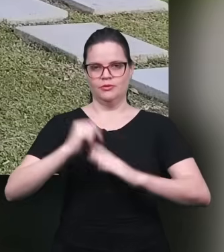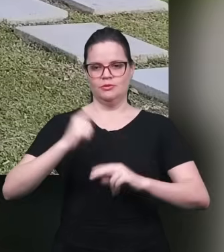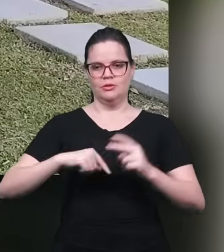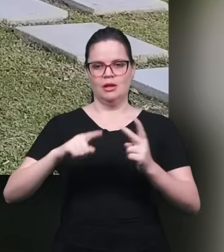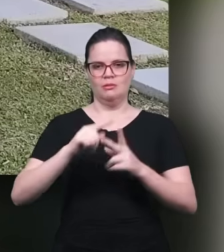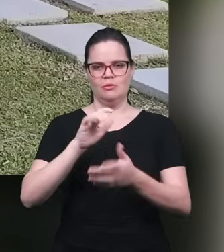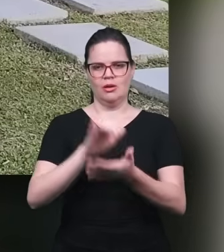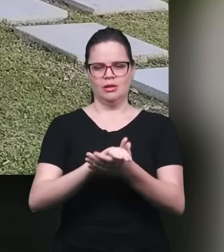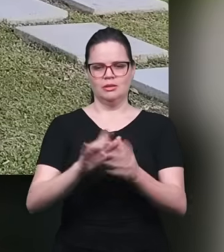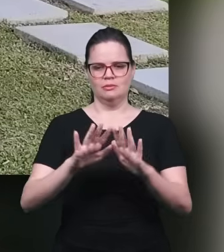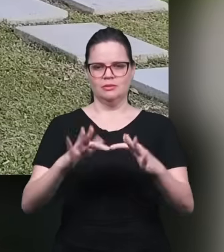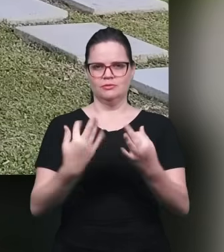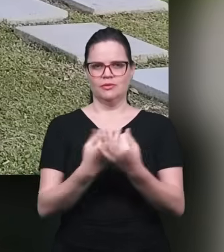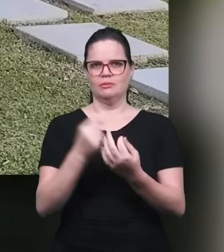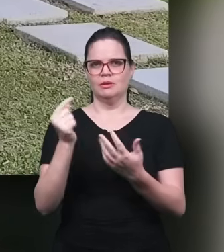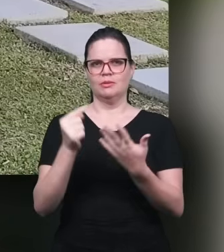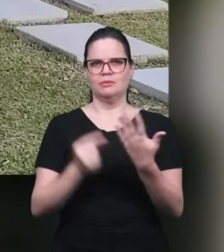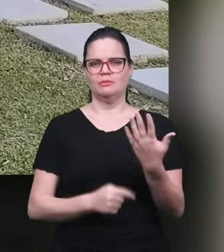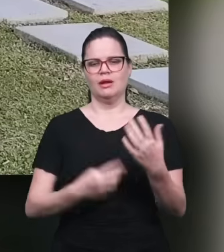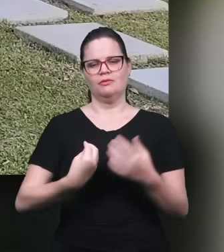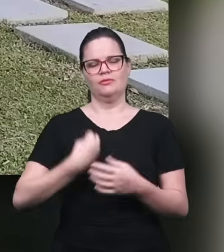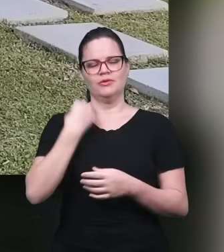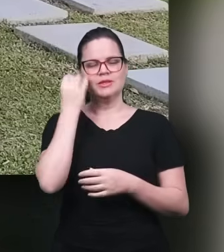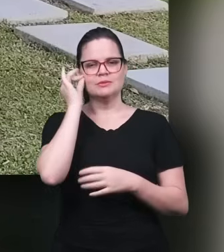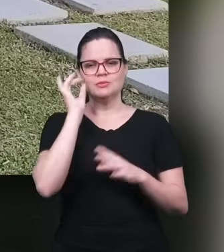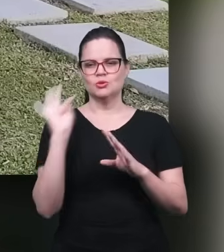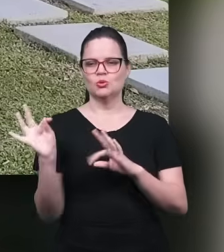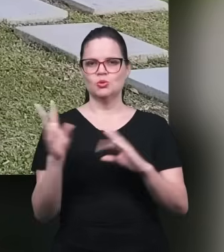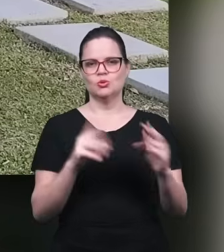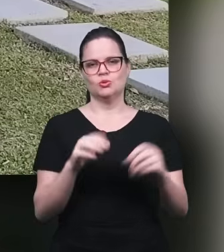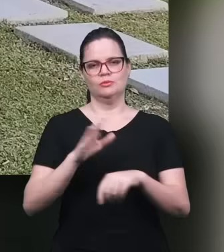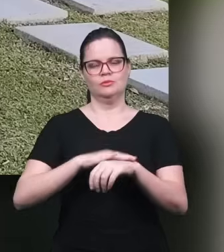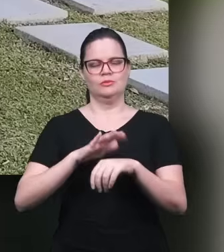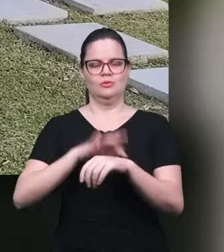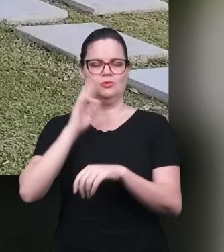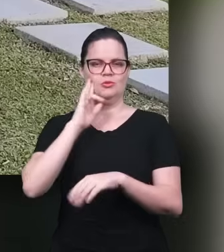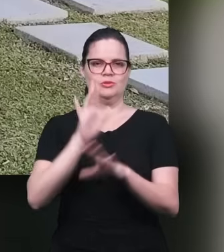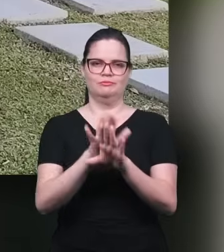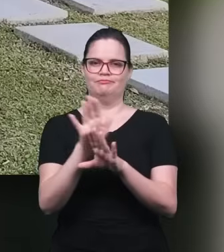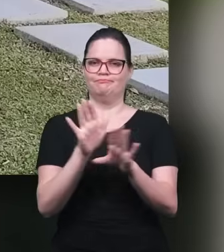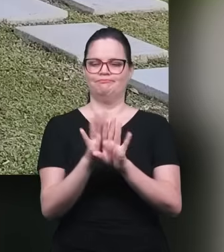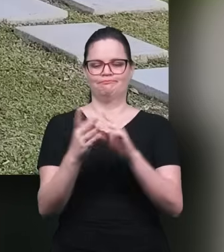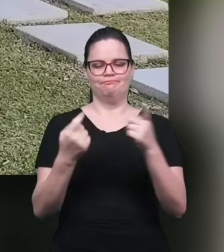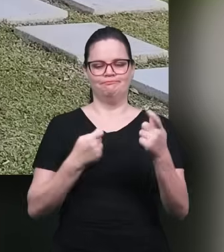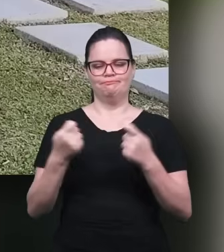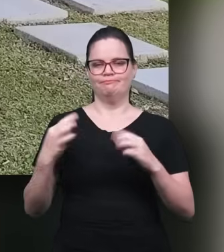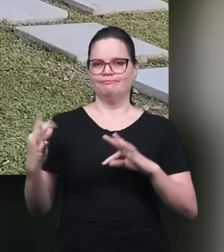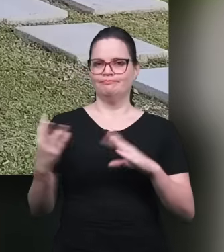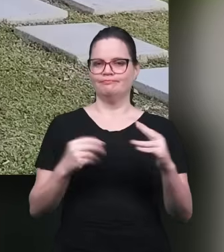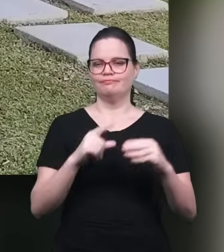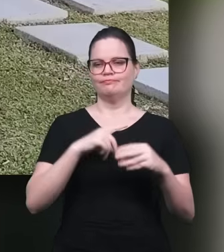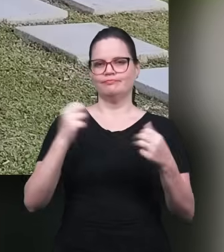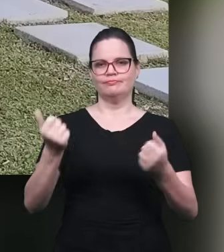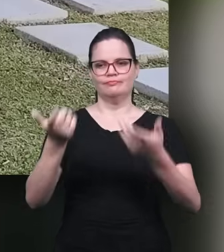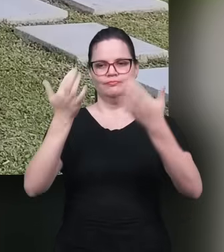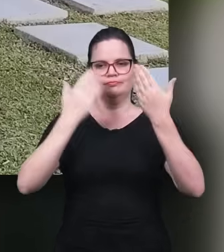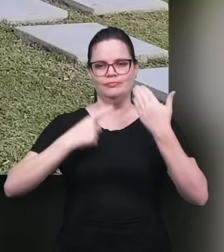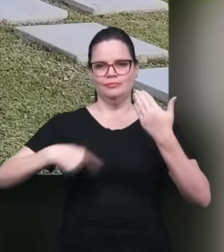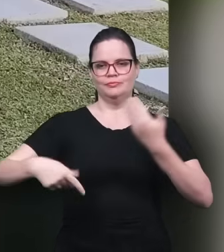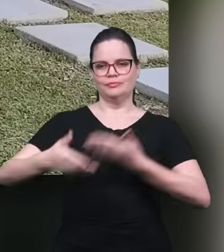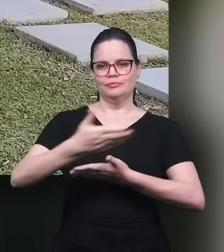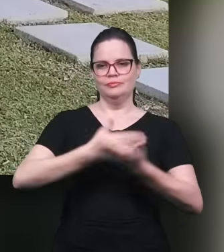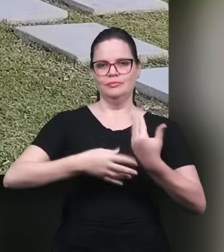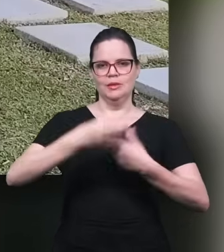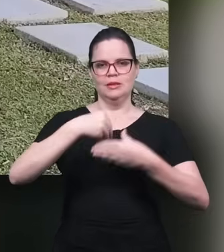vida sentimental e, lógico, a vida espiritual foram todas dirigidas pelo Senhor e foram benefícios de viver nesse corpo maravilhoso que é a